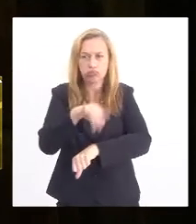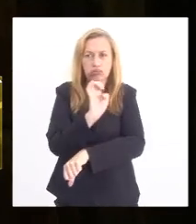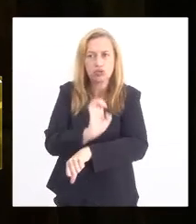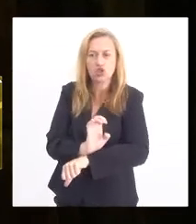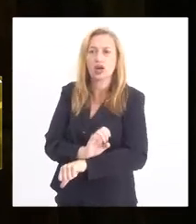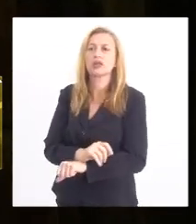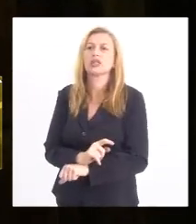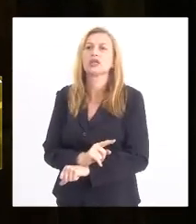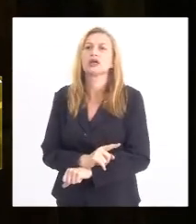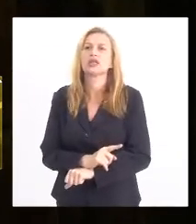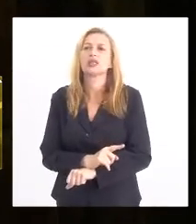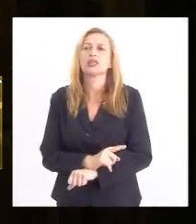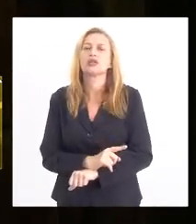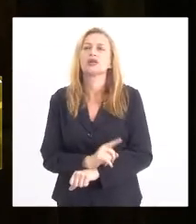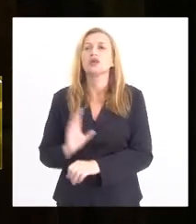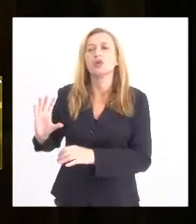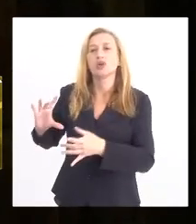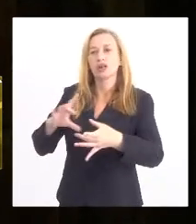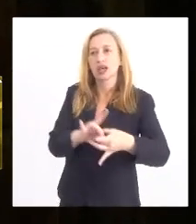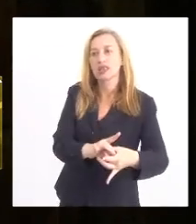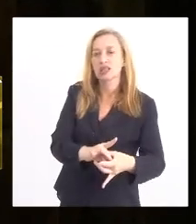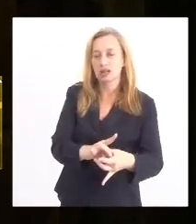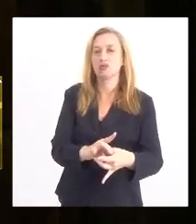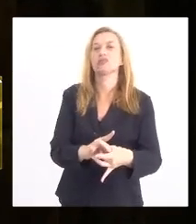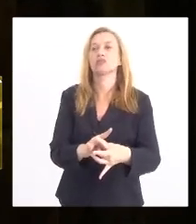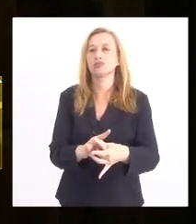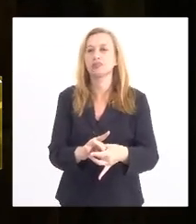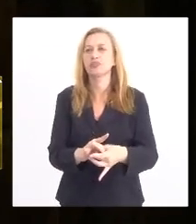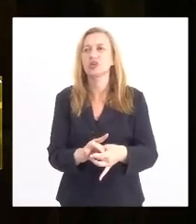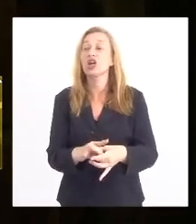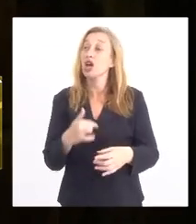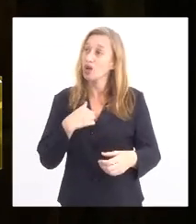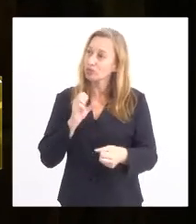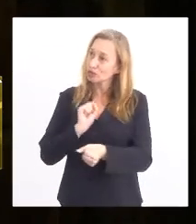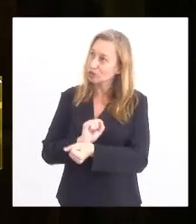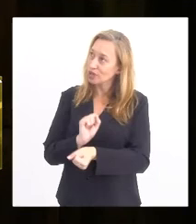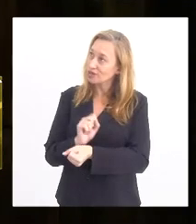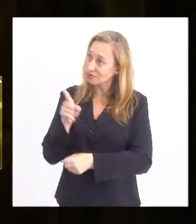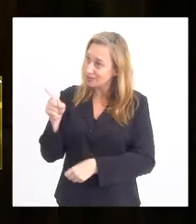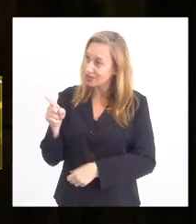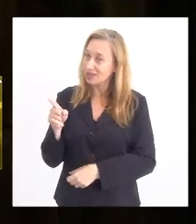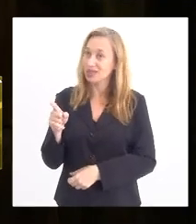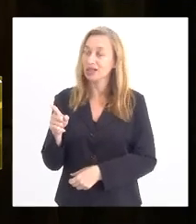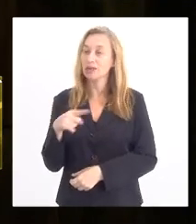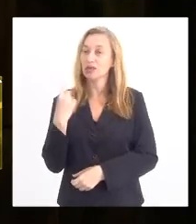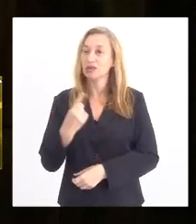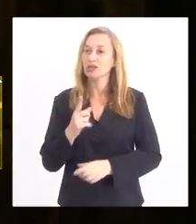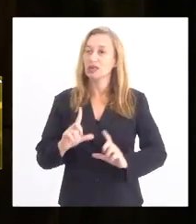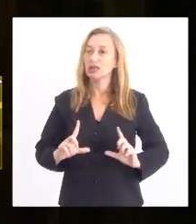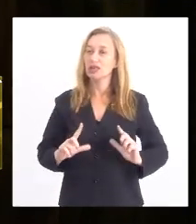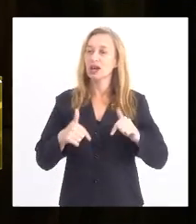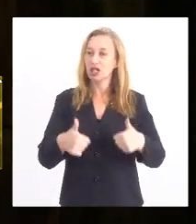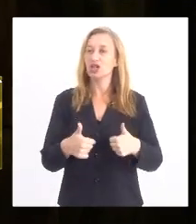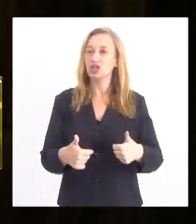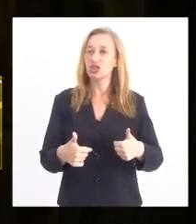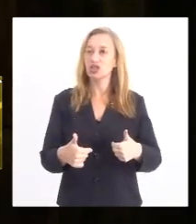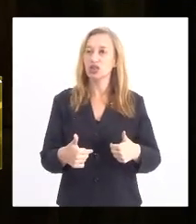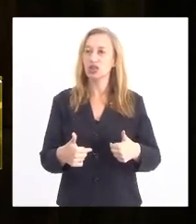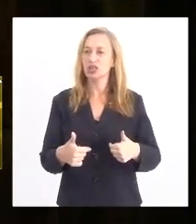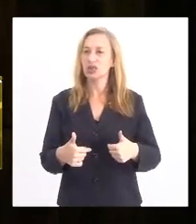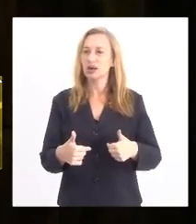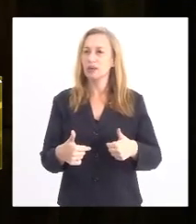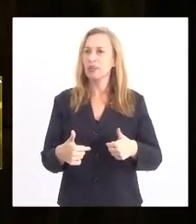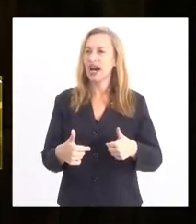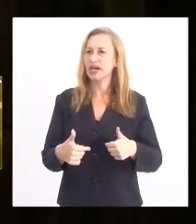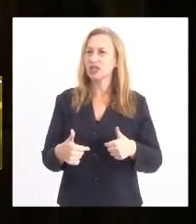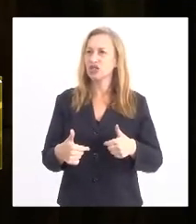Estado EA integração com promoção e eu tô lhe esperando tutuca para gente fazer uma ação estruturada de marketing de mídia